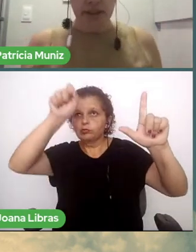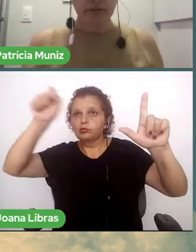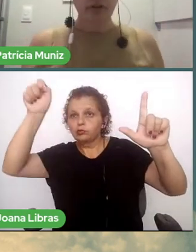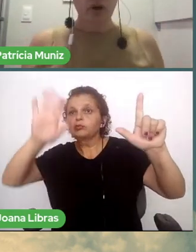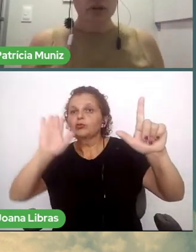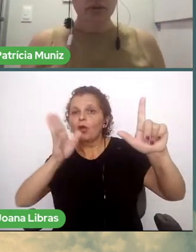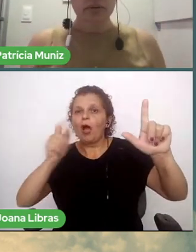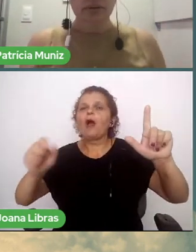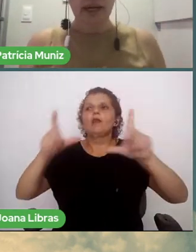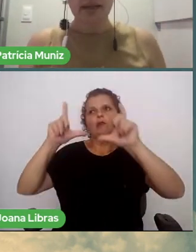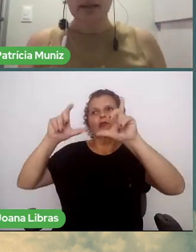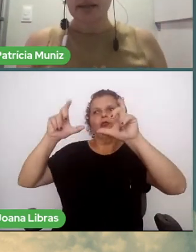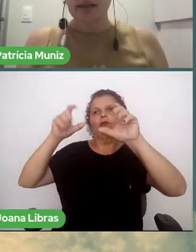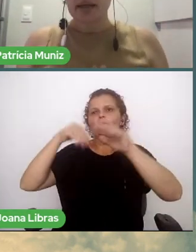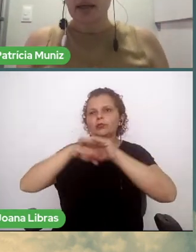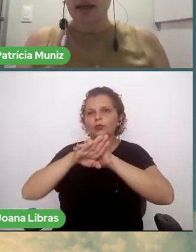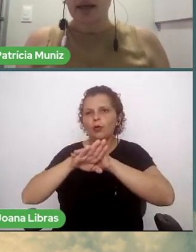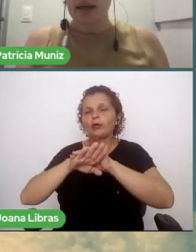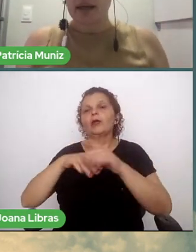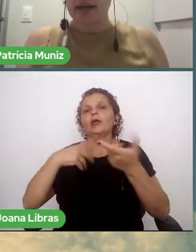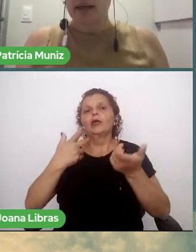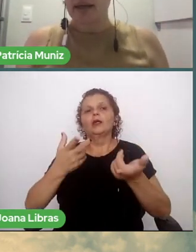depois tirei a foto, tá?